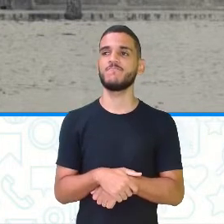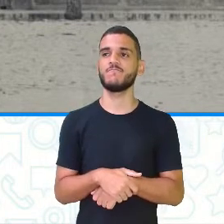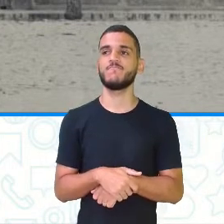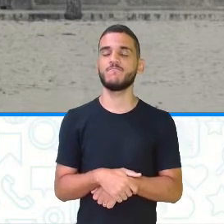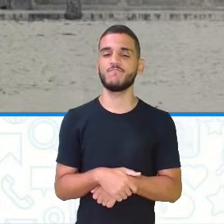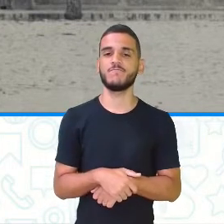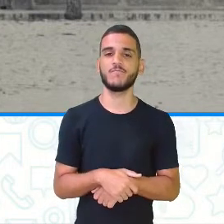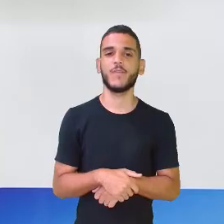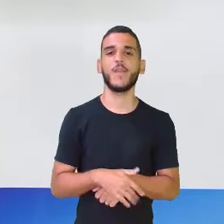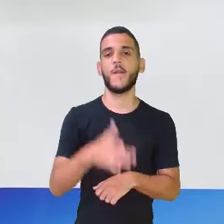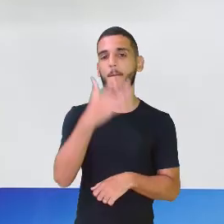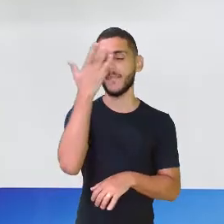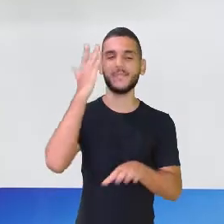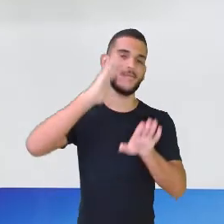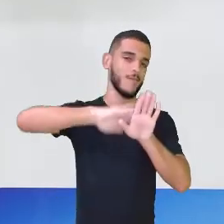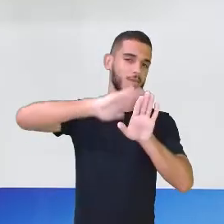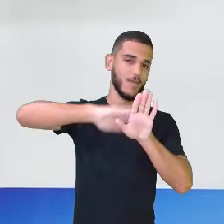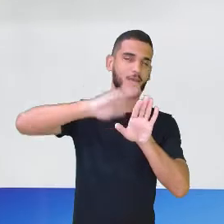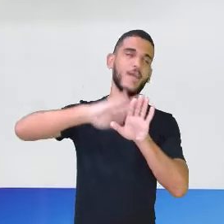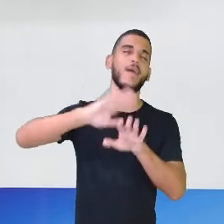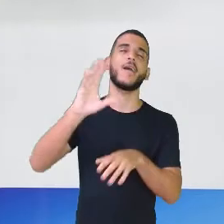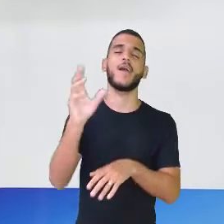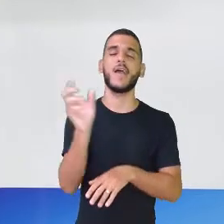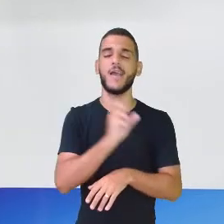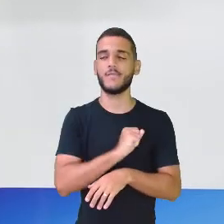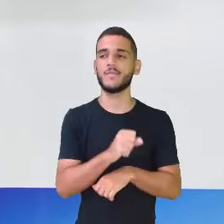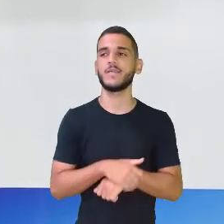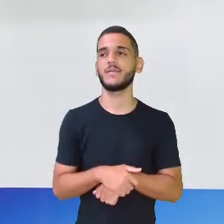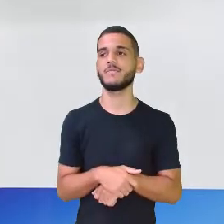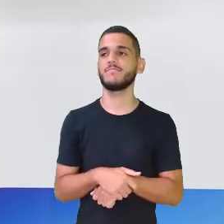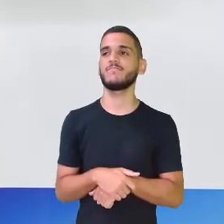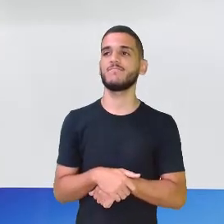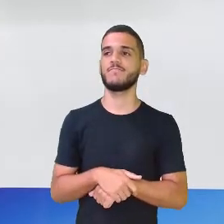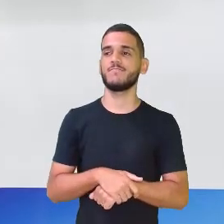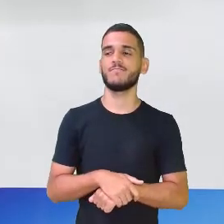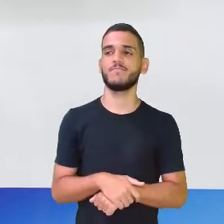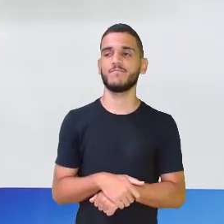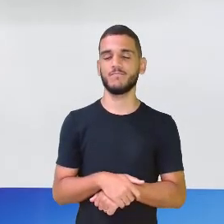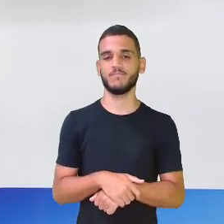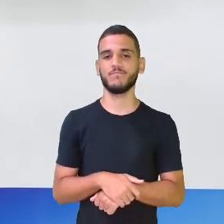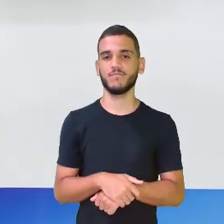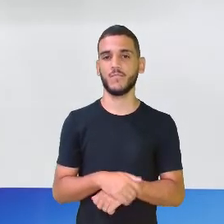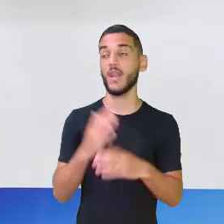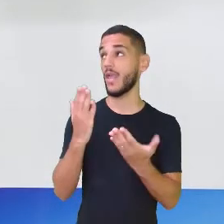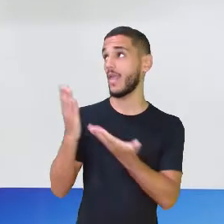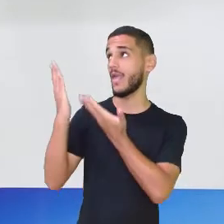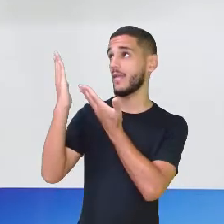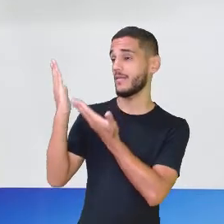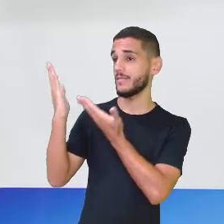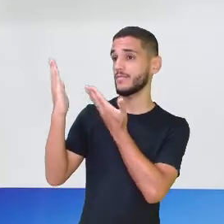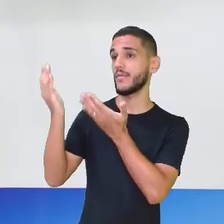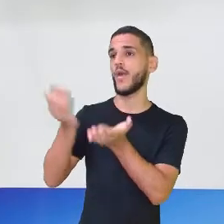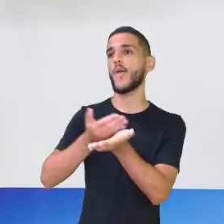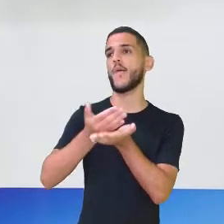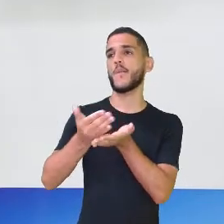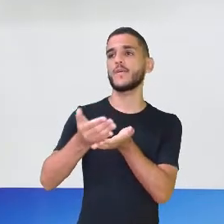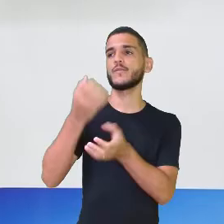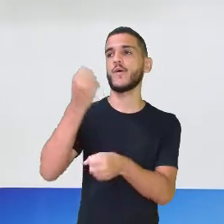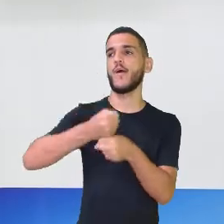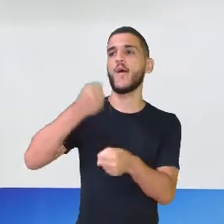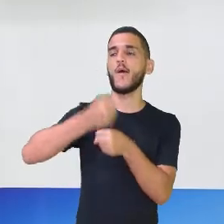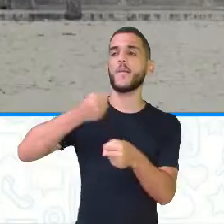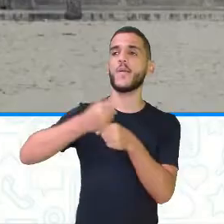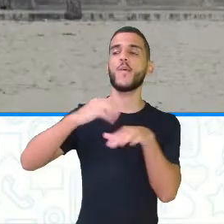produção também, ó. Tá gostando, ó, daquilo que eu tô mostrando, né? Então, esse mercado público, ele se iniciou a obra